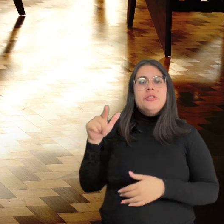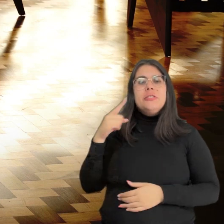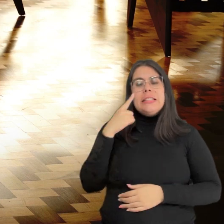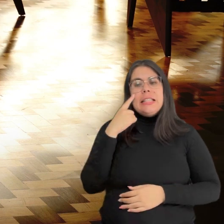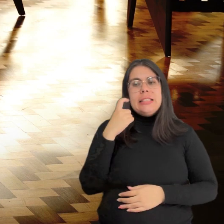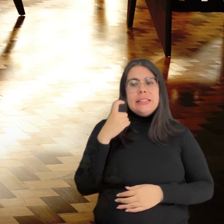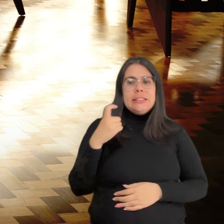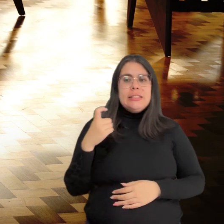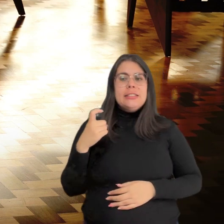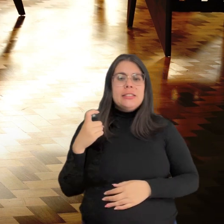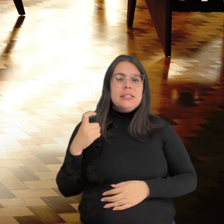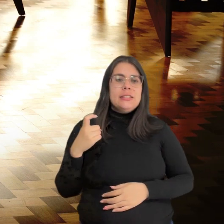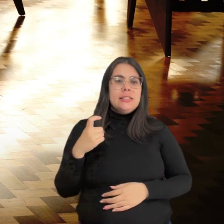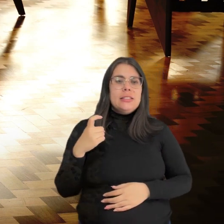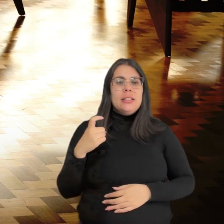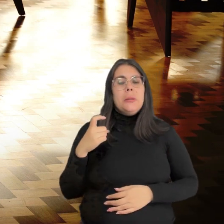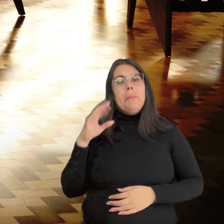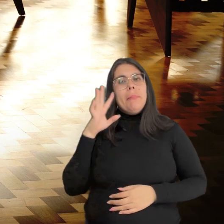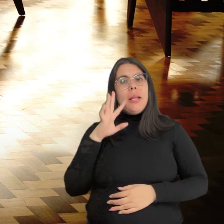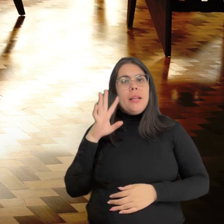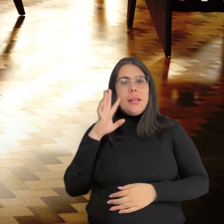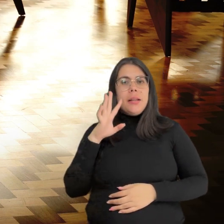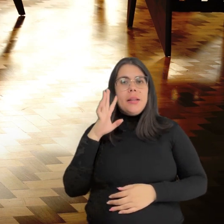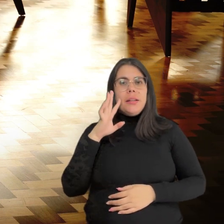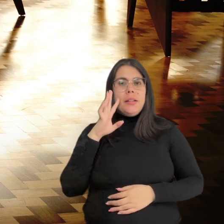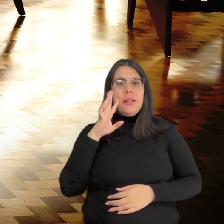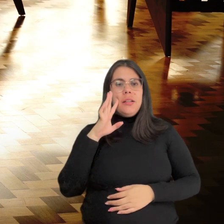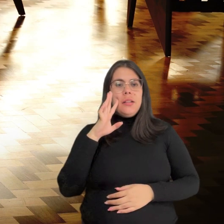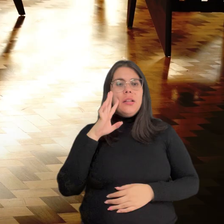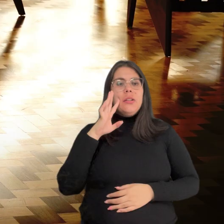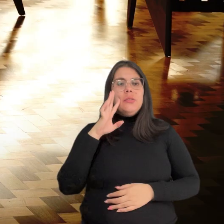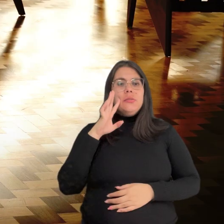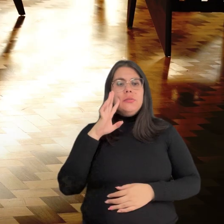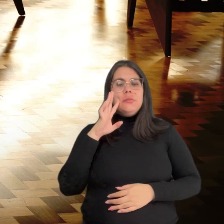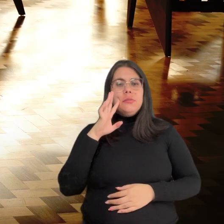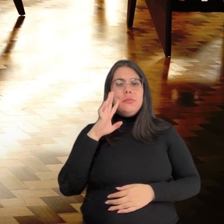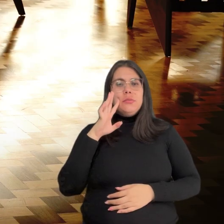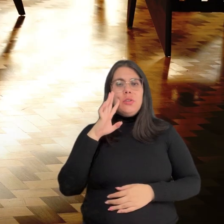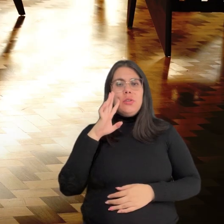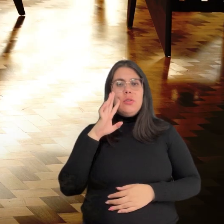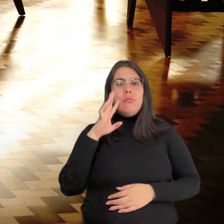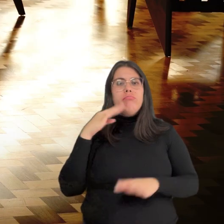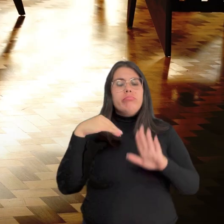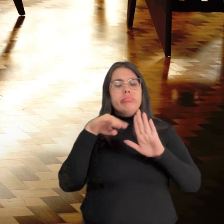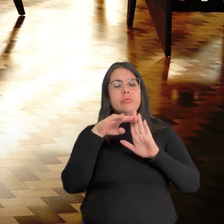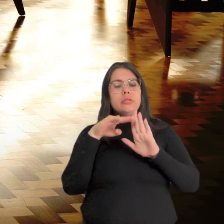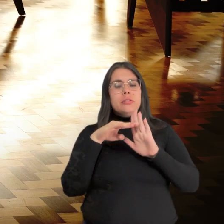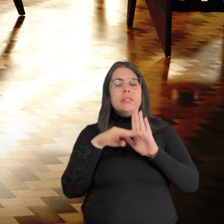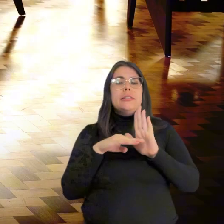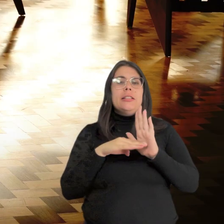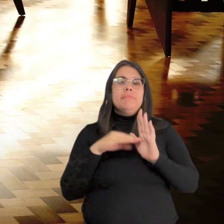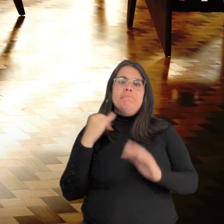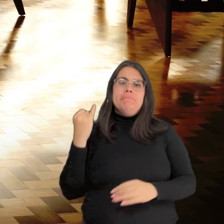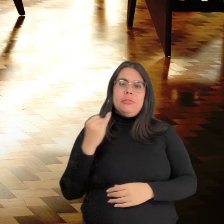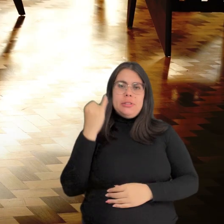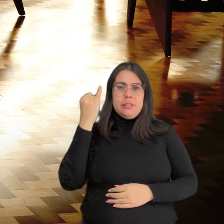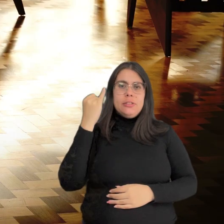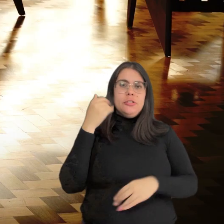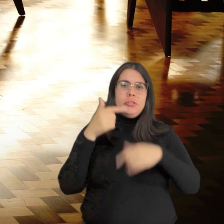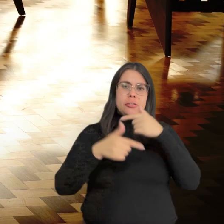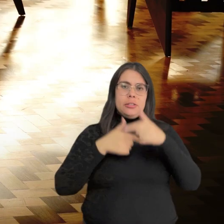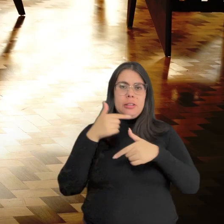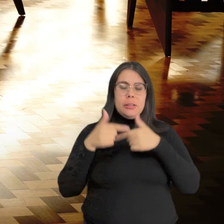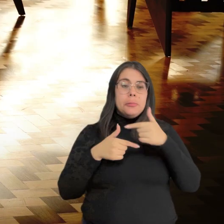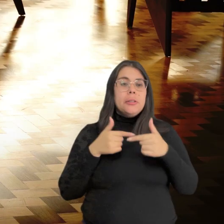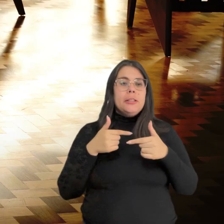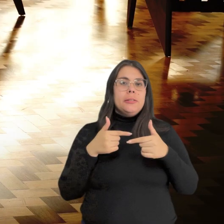é um processo muito rico de trabalhar ali. Então, eu acho que os desafios, eu falei sobre